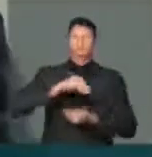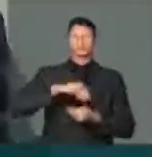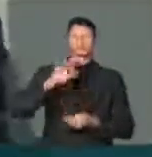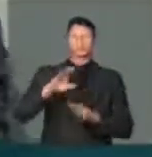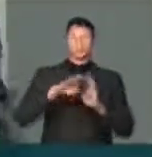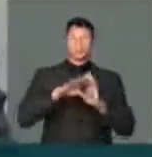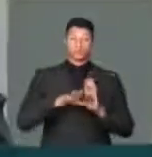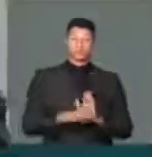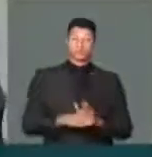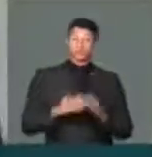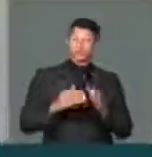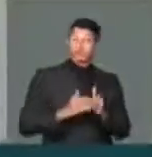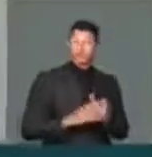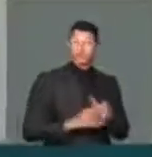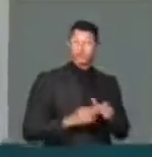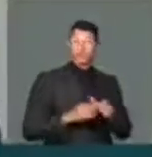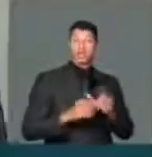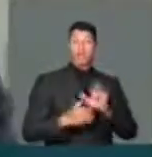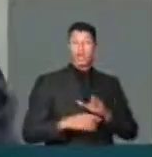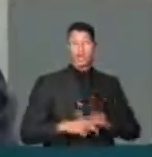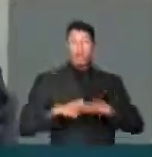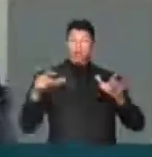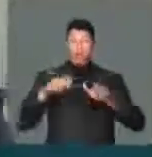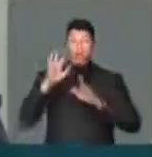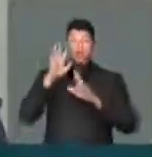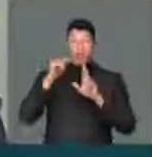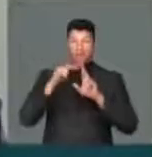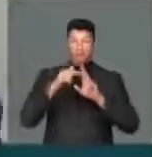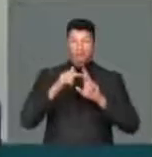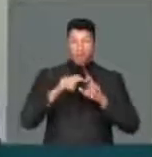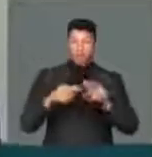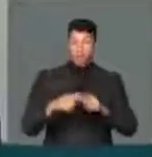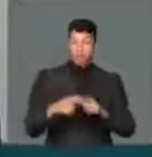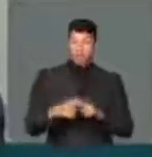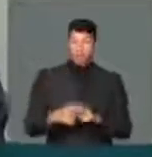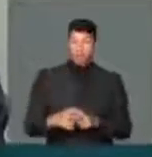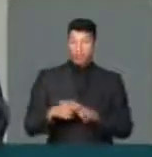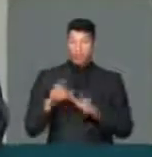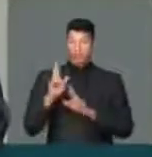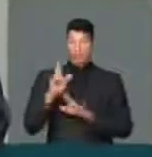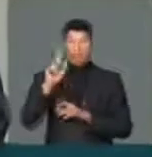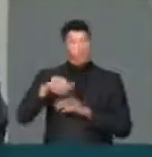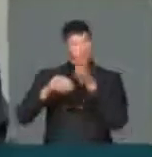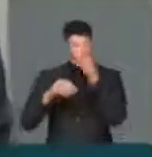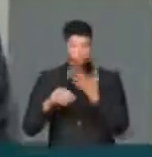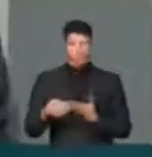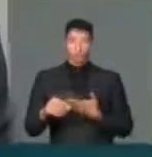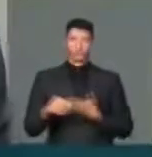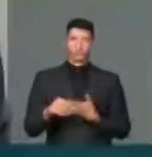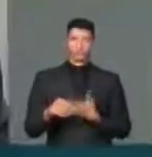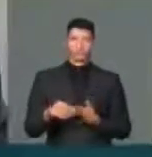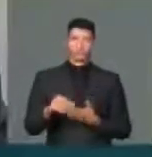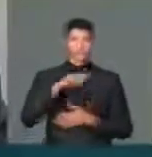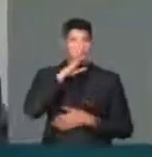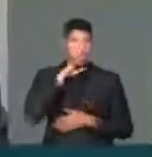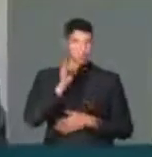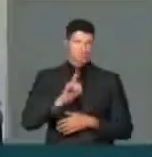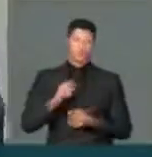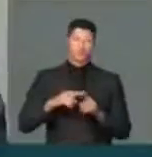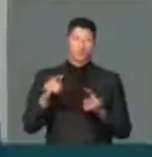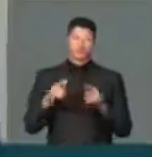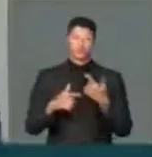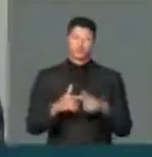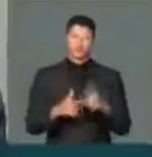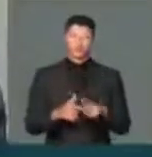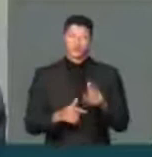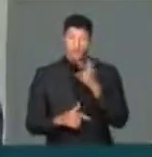lista, ele aumenta a representatividade, ele faz com que as minorias sejam representadas, isso é bom, ou seja, não é que ele seja ruim. Mas o